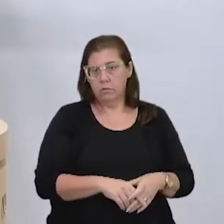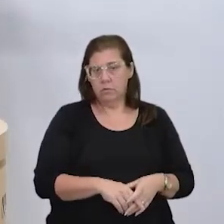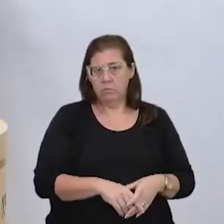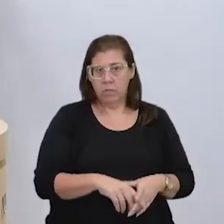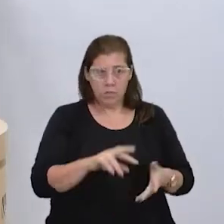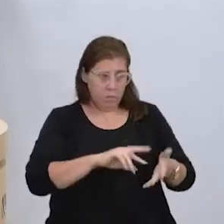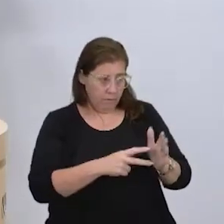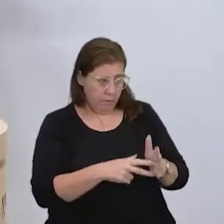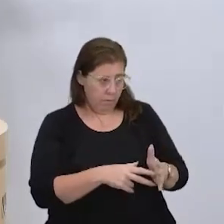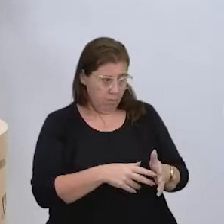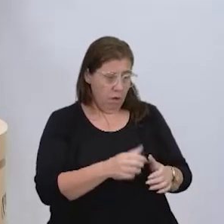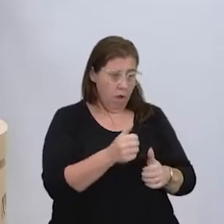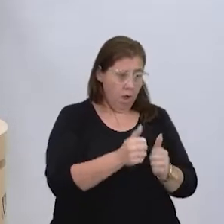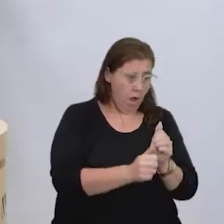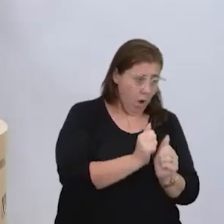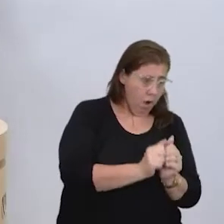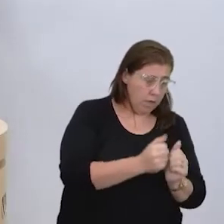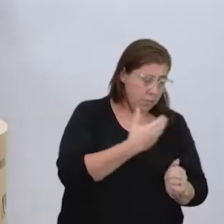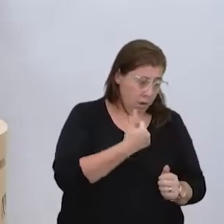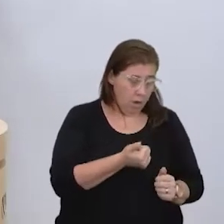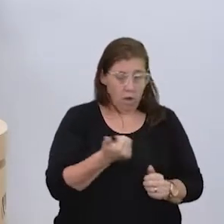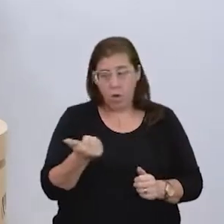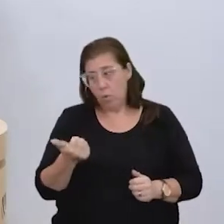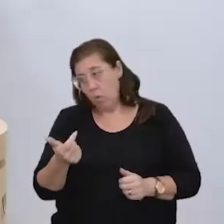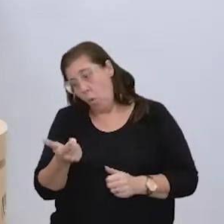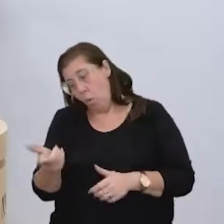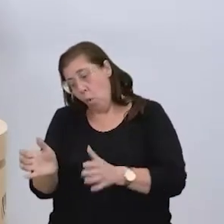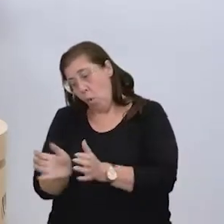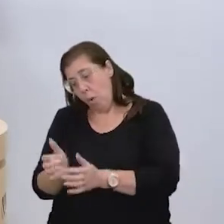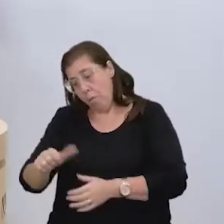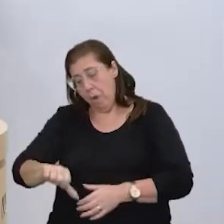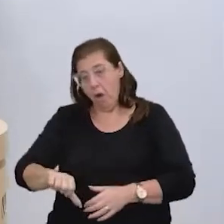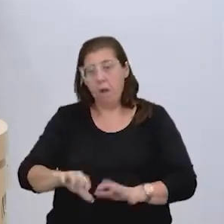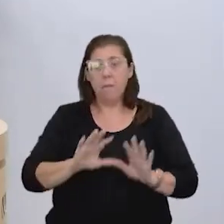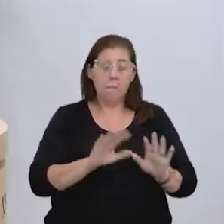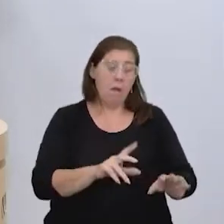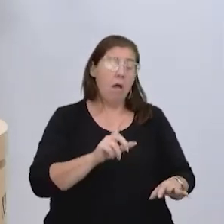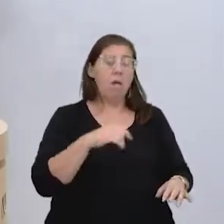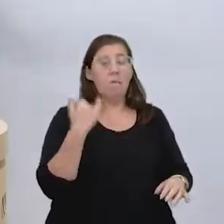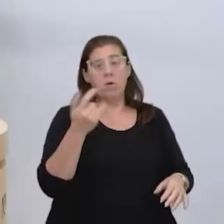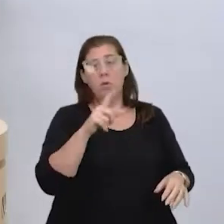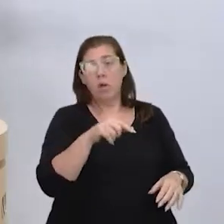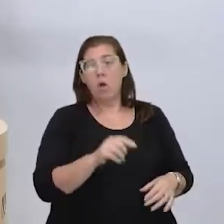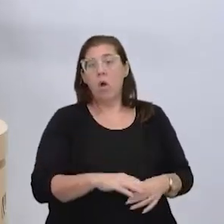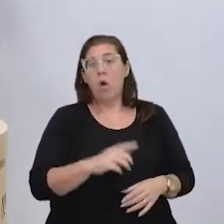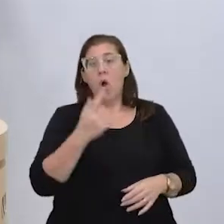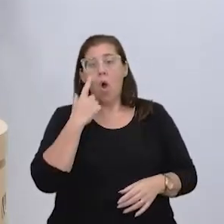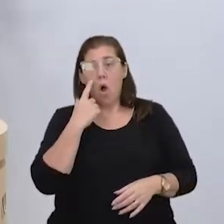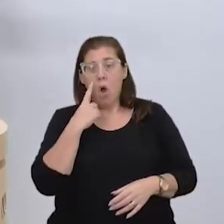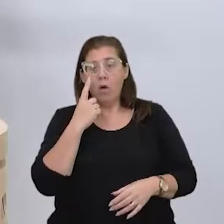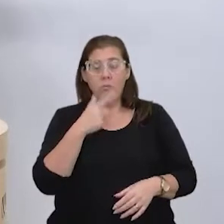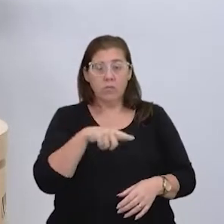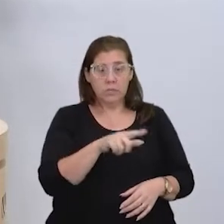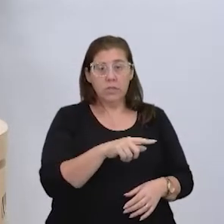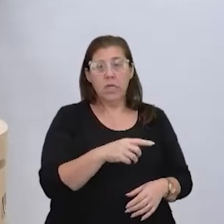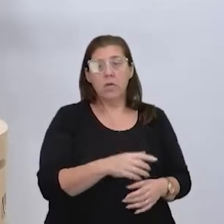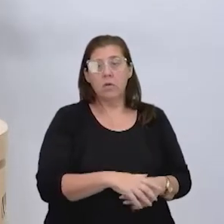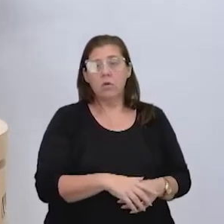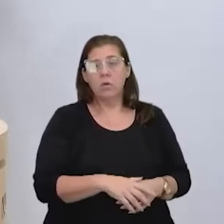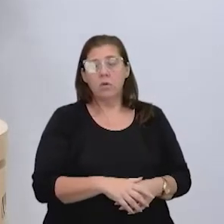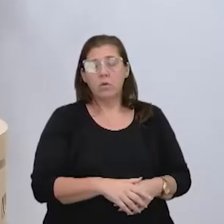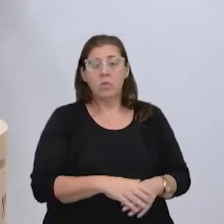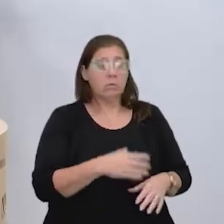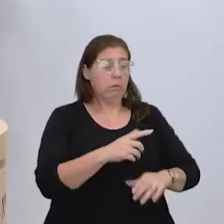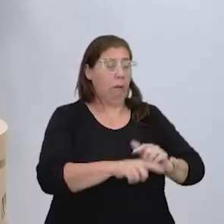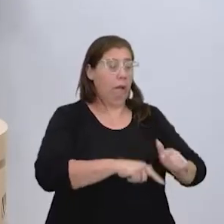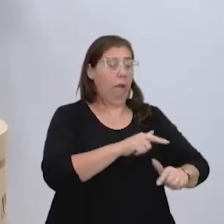que o outro? Depende, né? Mas o ponto é que, olha o quanto de trampo você tá tendo para fazer esse arroz e